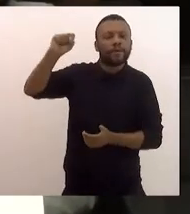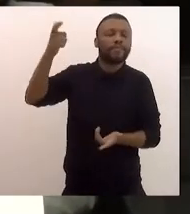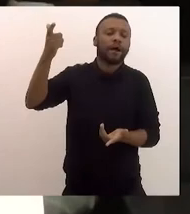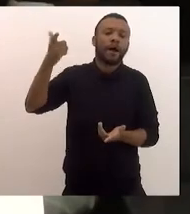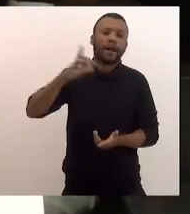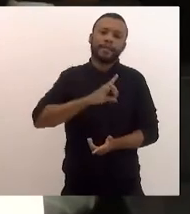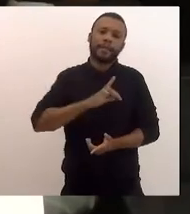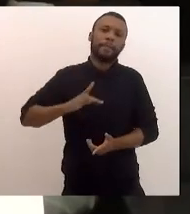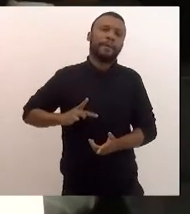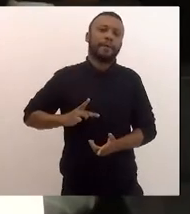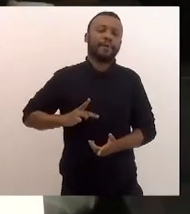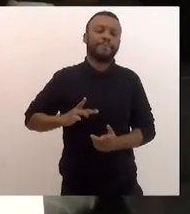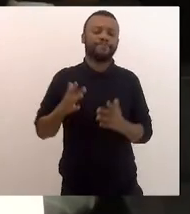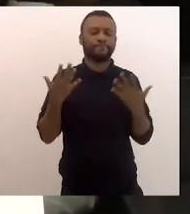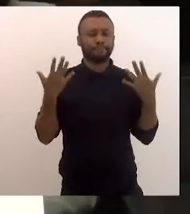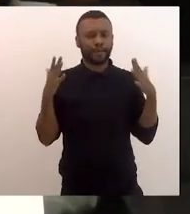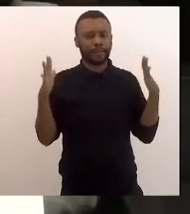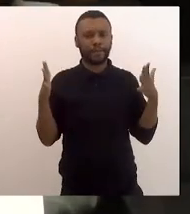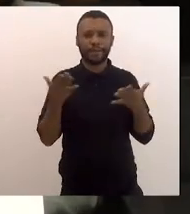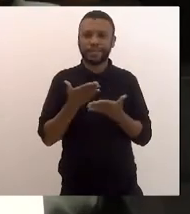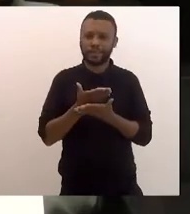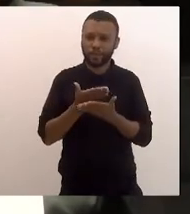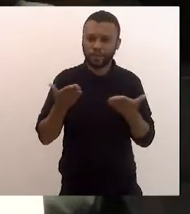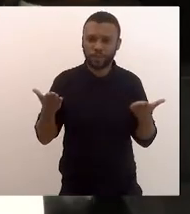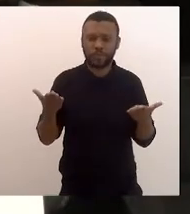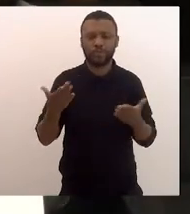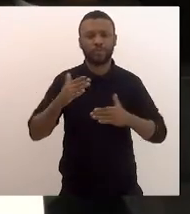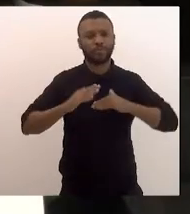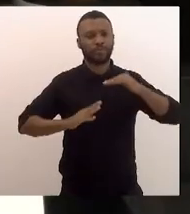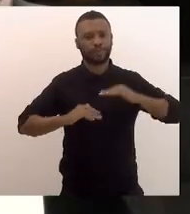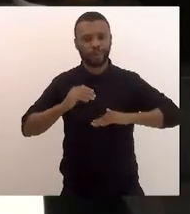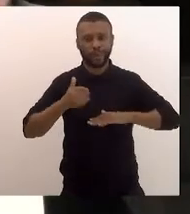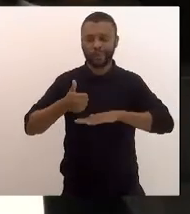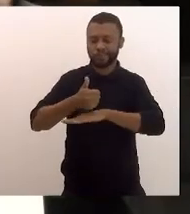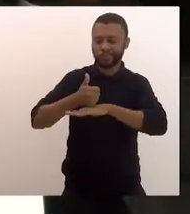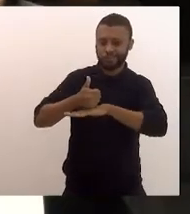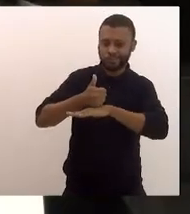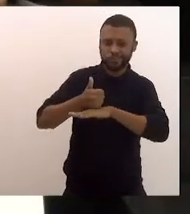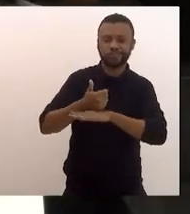de Janeiro Parabéns a todos os Defensores defensores nesse dia